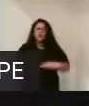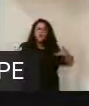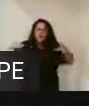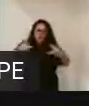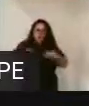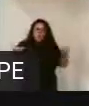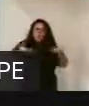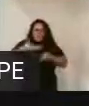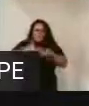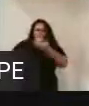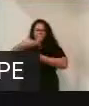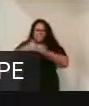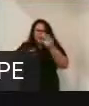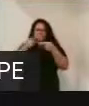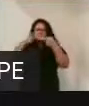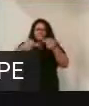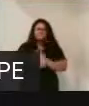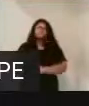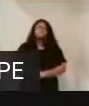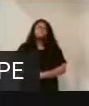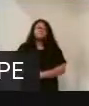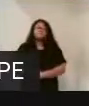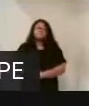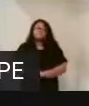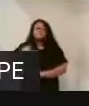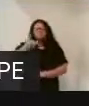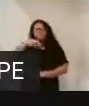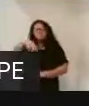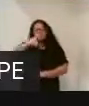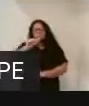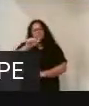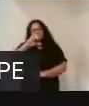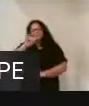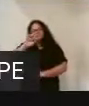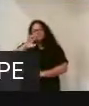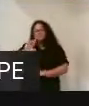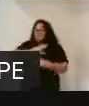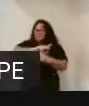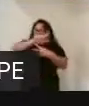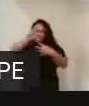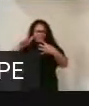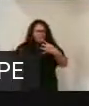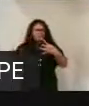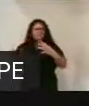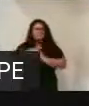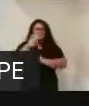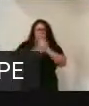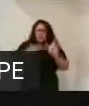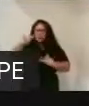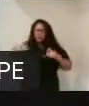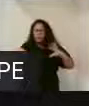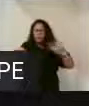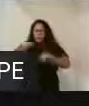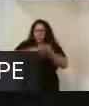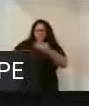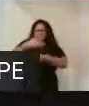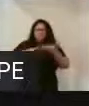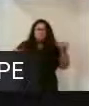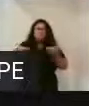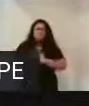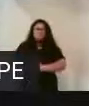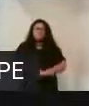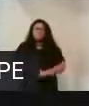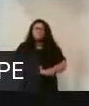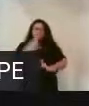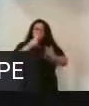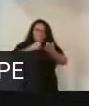presente, tá bom? Lindaci, Estevo, Roberta, todos nós aqui presentes. Carta dos